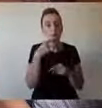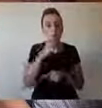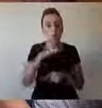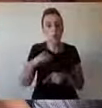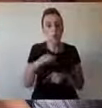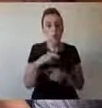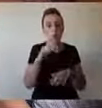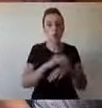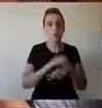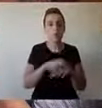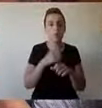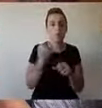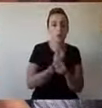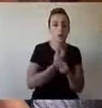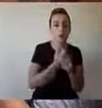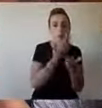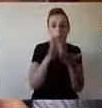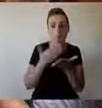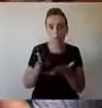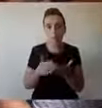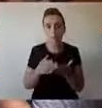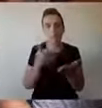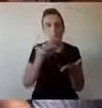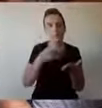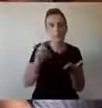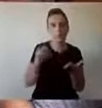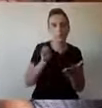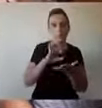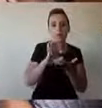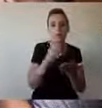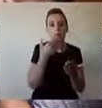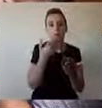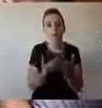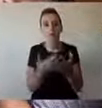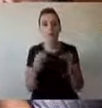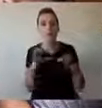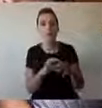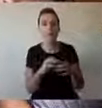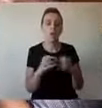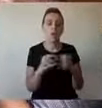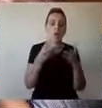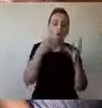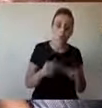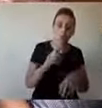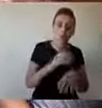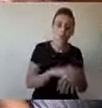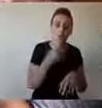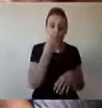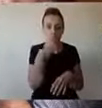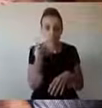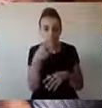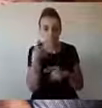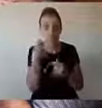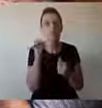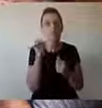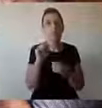obras para que o empréstimo serve para financiar, não pela solidez das contas do município de Oeiras, não por as contas não estarem apresentadas em